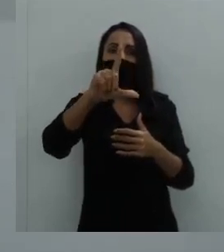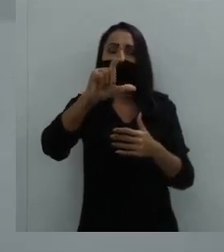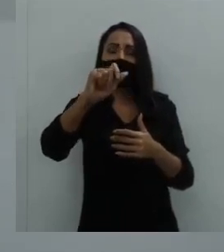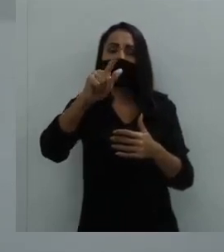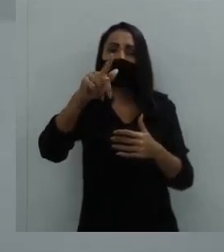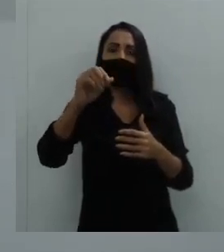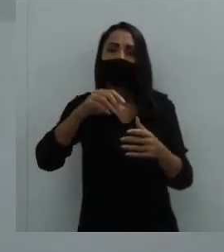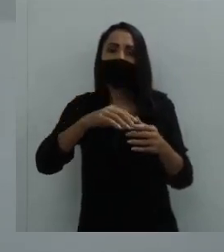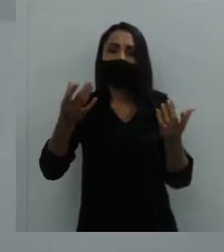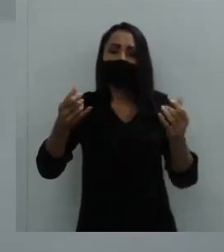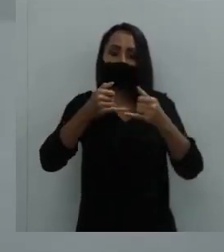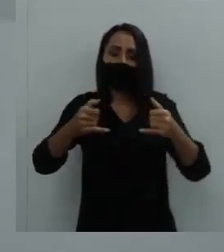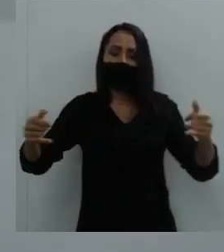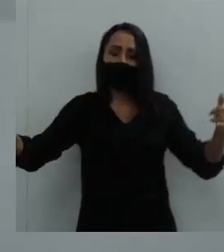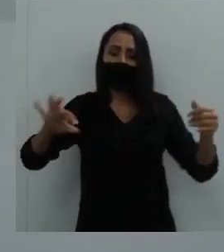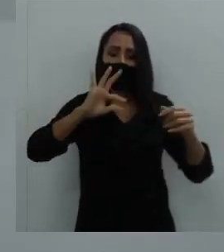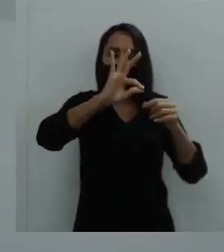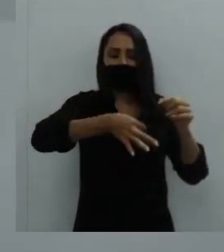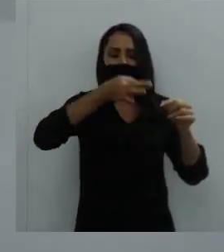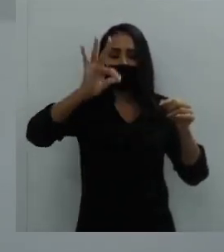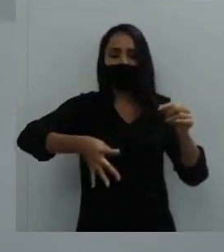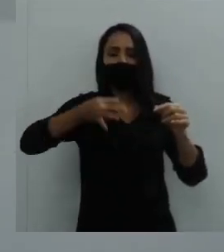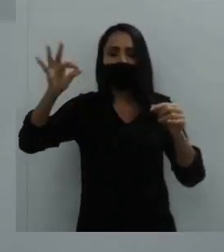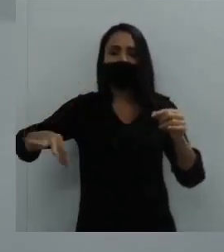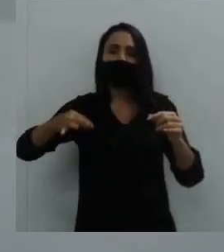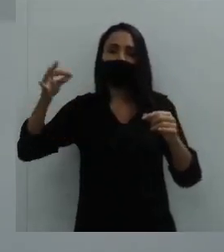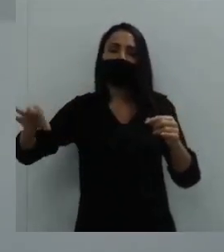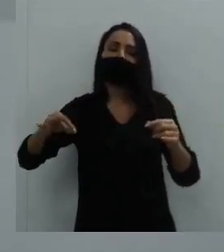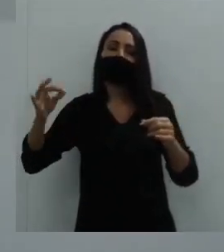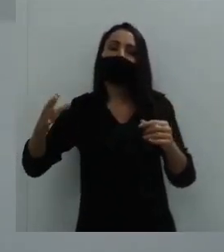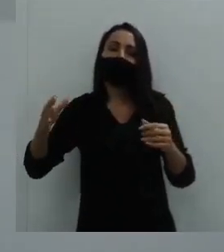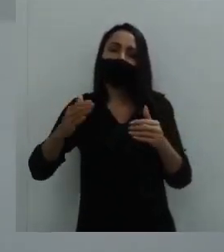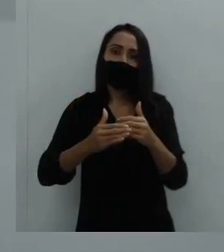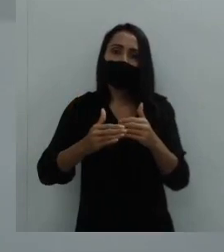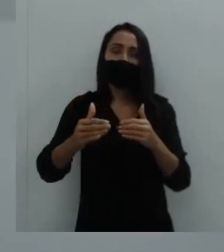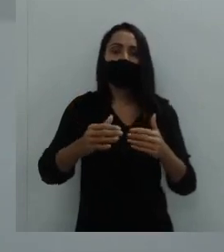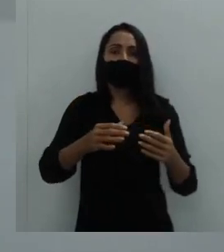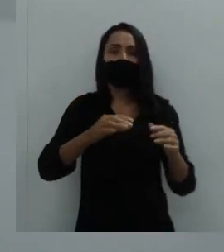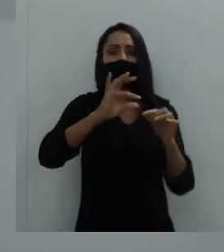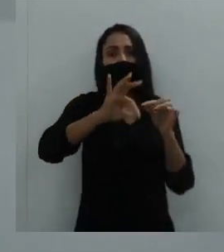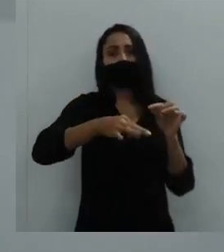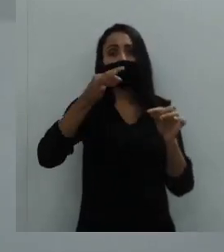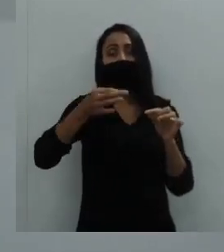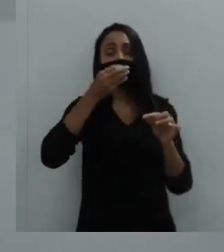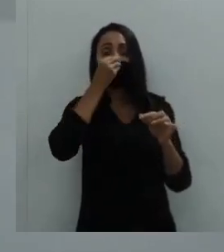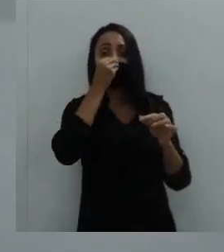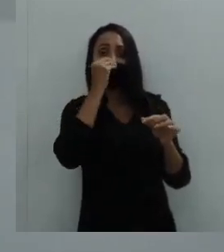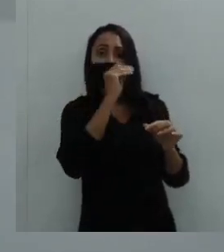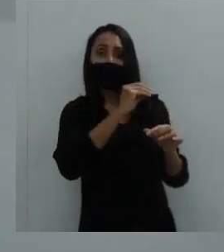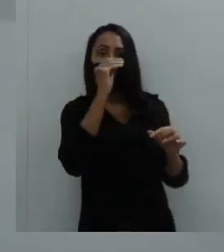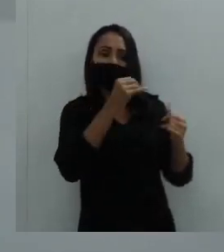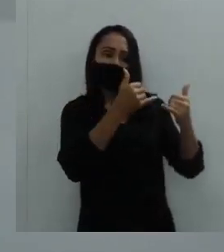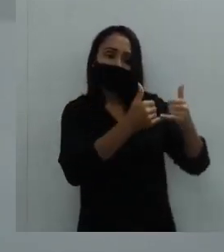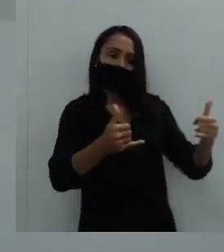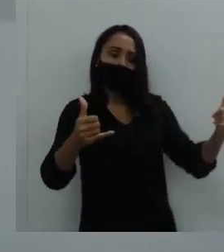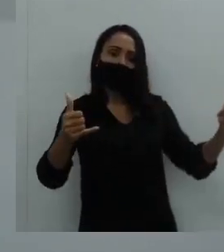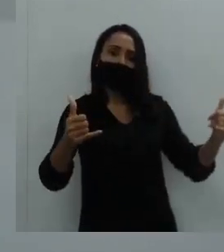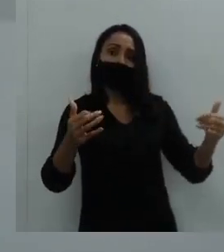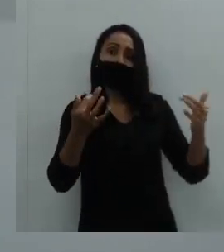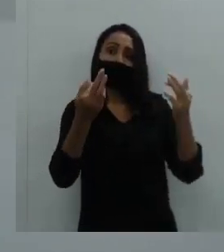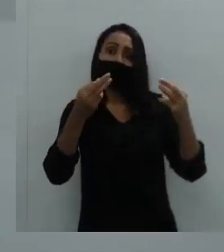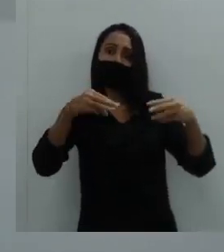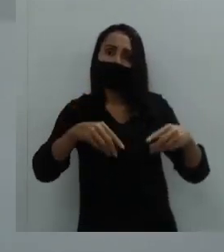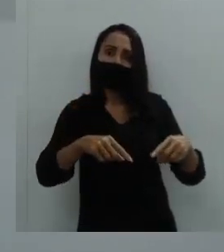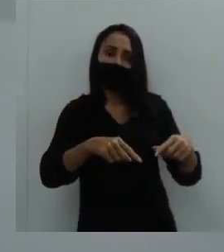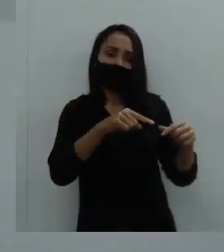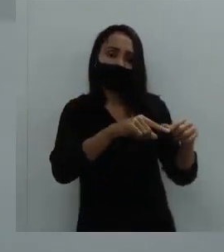e a linha. Que tal estudar a agulha e a linha? Já adianto, a agulha menosprezava a linha e no final quem se deu bem